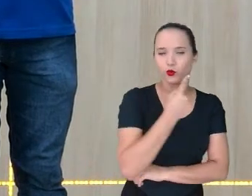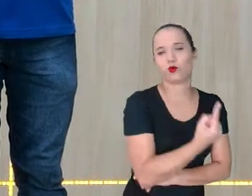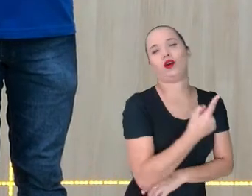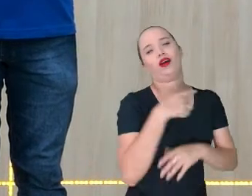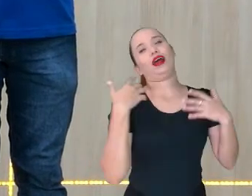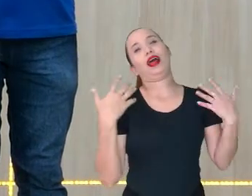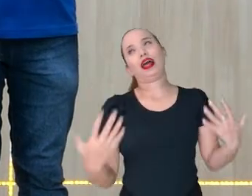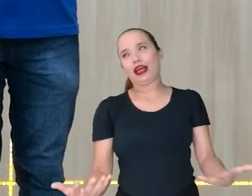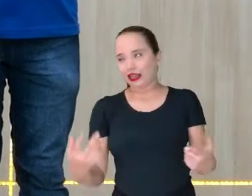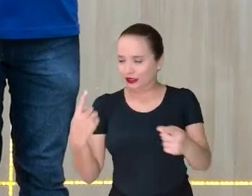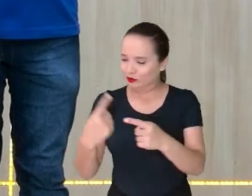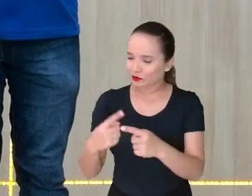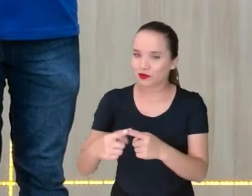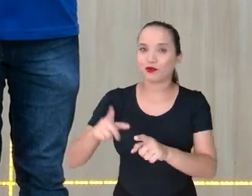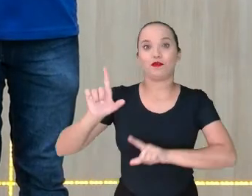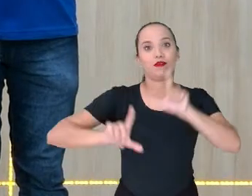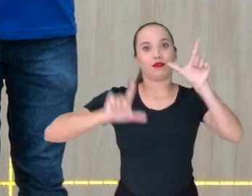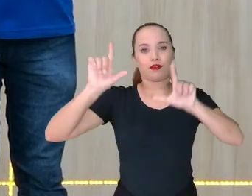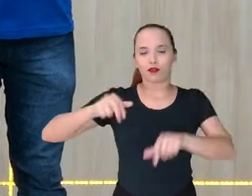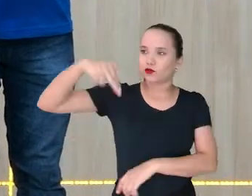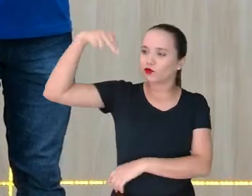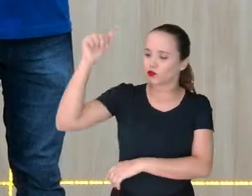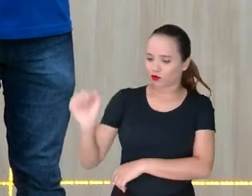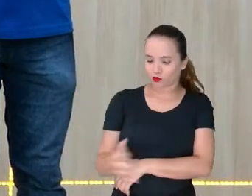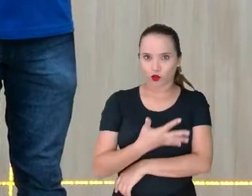Nova Nordeste ela tem 5, né?